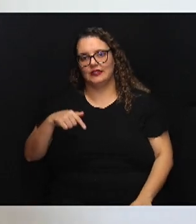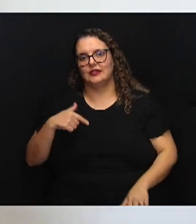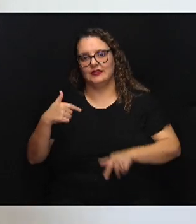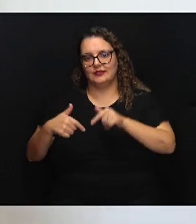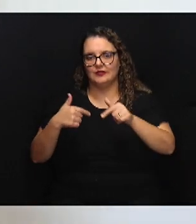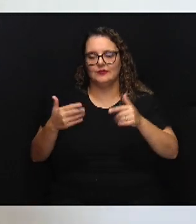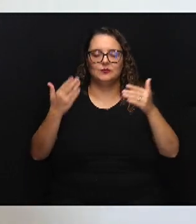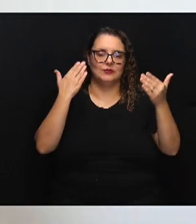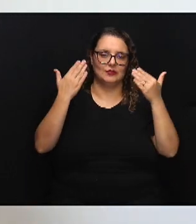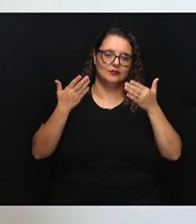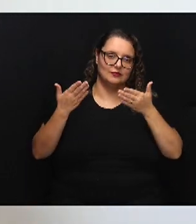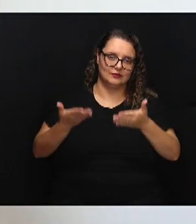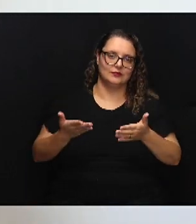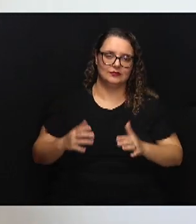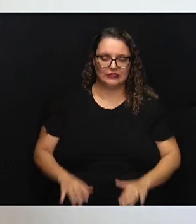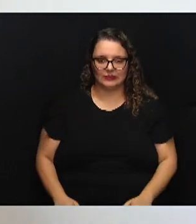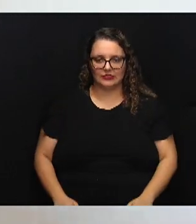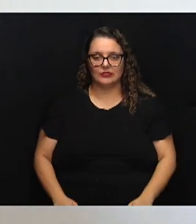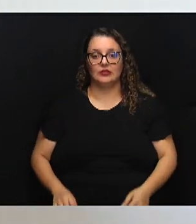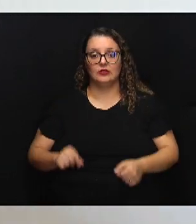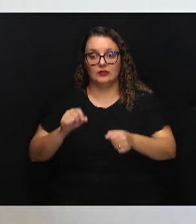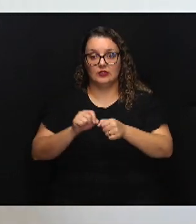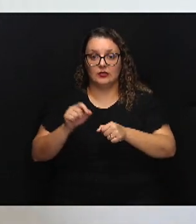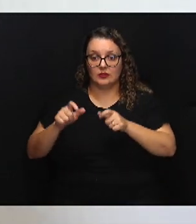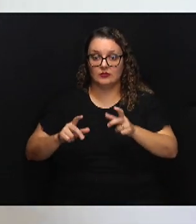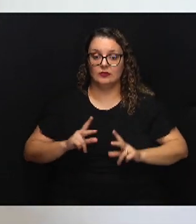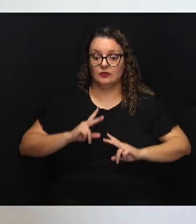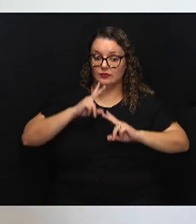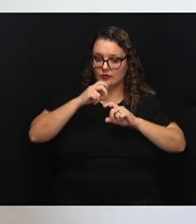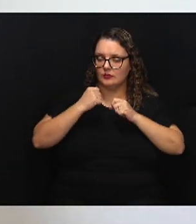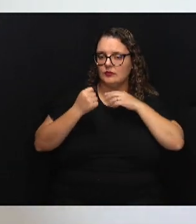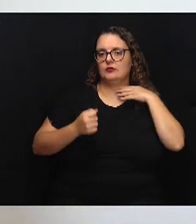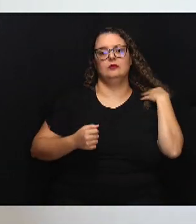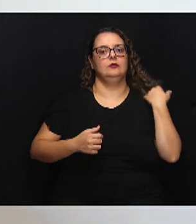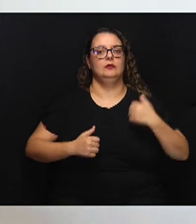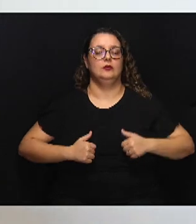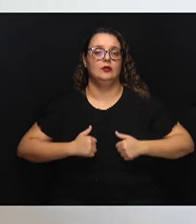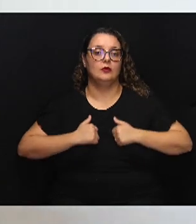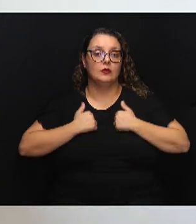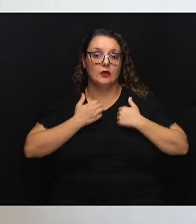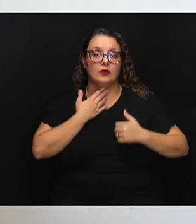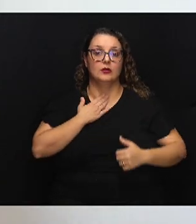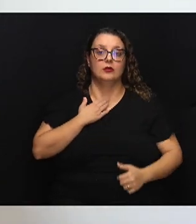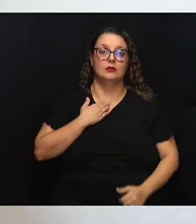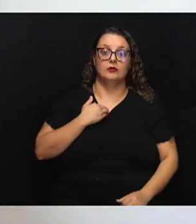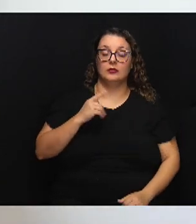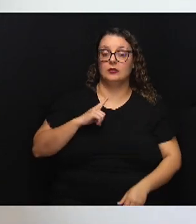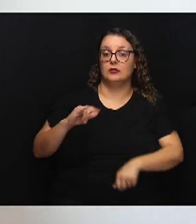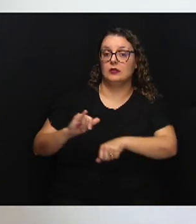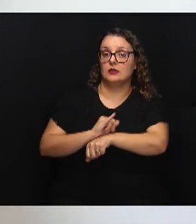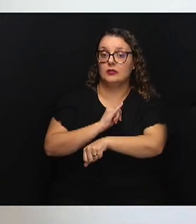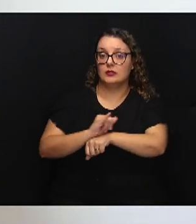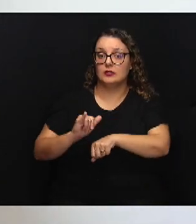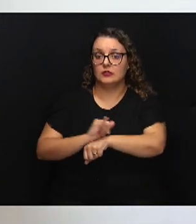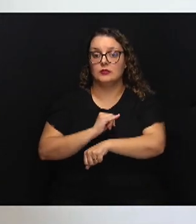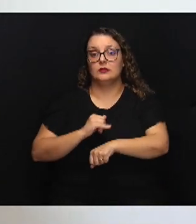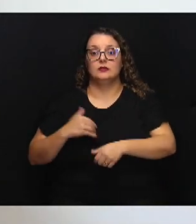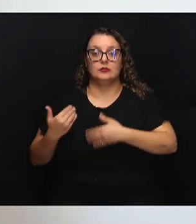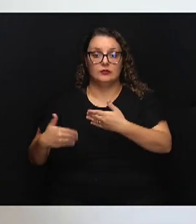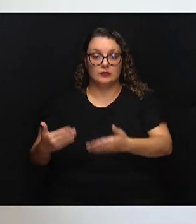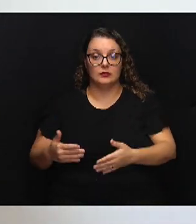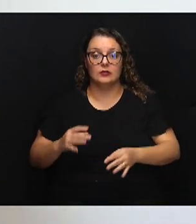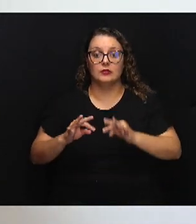da psicologia, né? Fazendo com que essa pessoa fortaleça aí a autoestima, tenha ferramentas práticas e técnicas